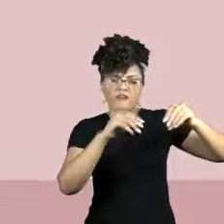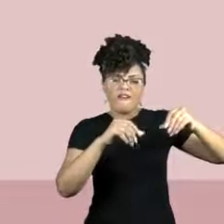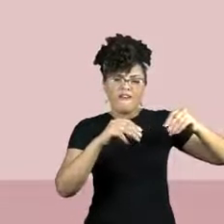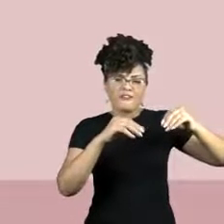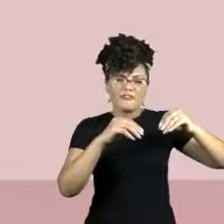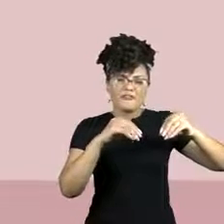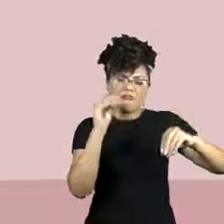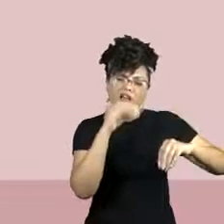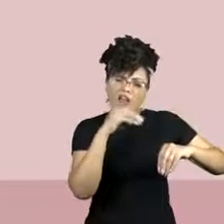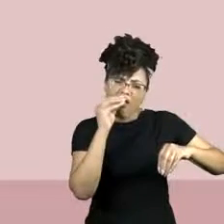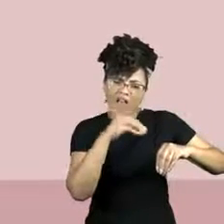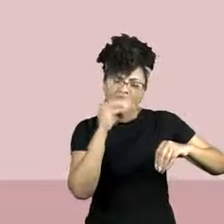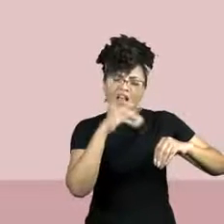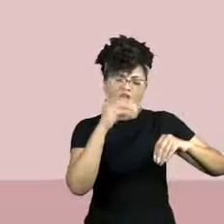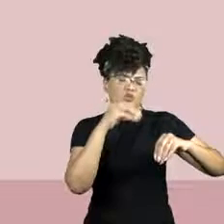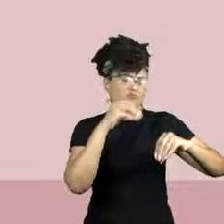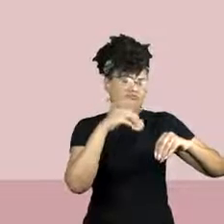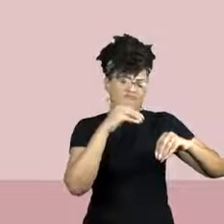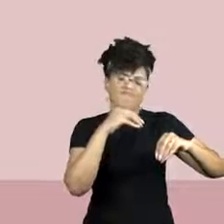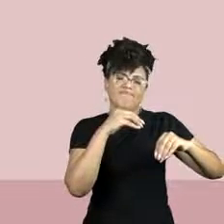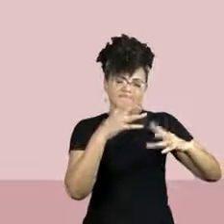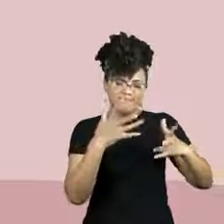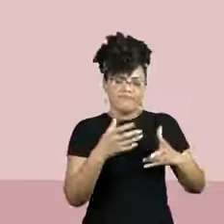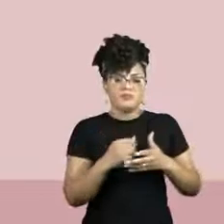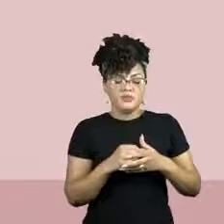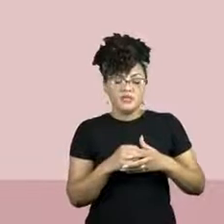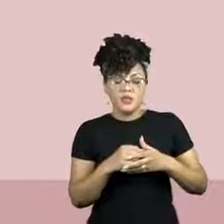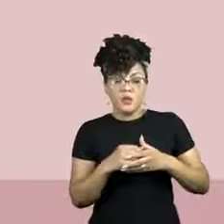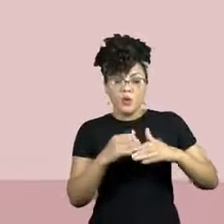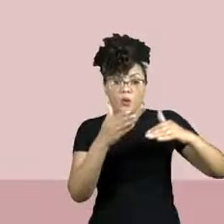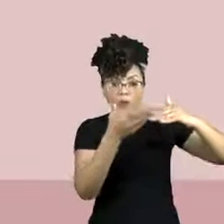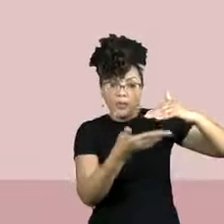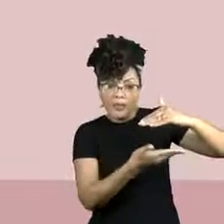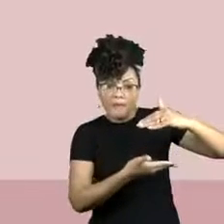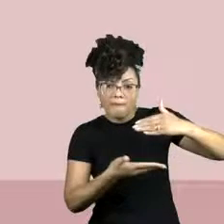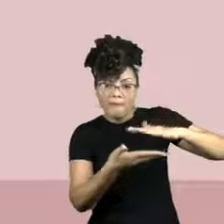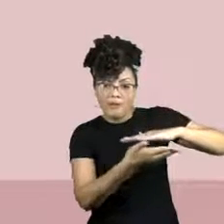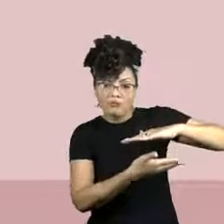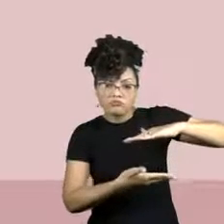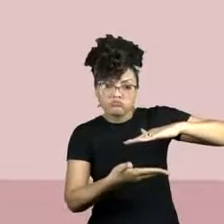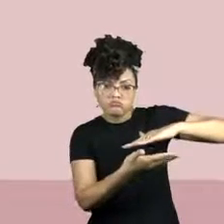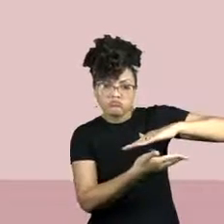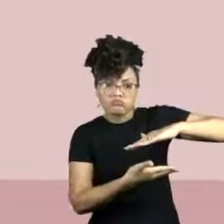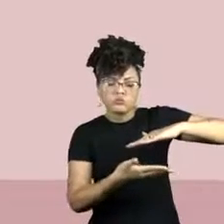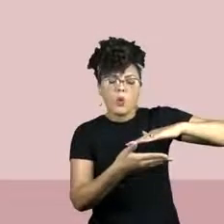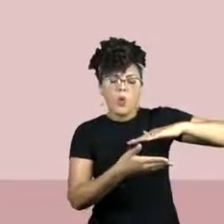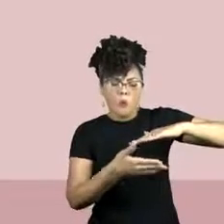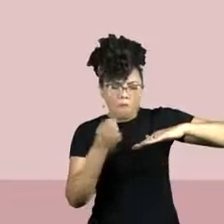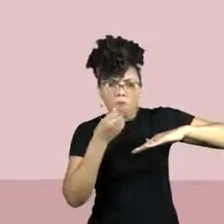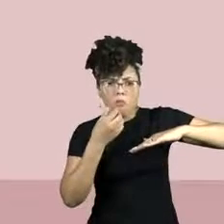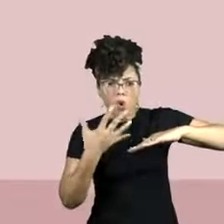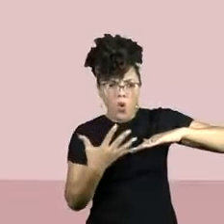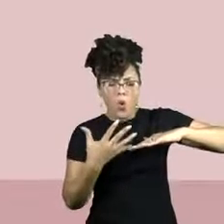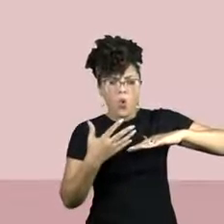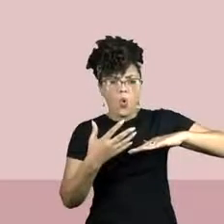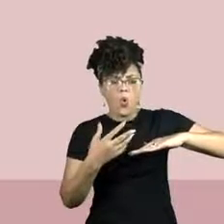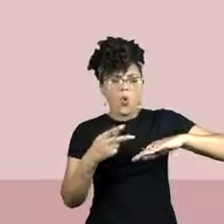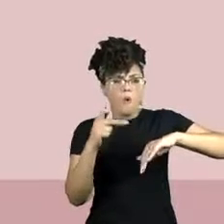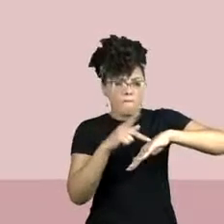frágil, muito pouco competente. Tá? E abaixo disso eu tenho um extrato muito competente, vamos dizer que um material